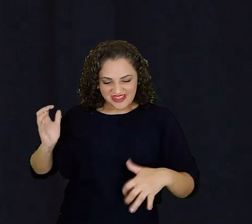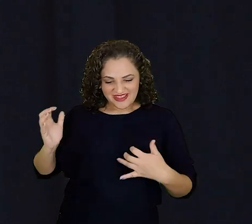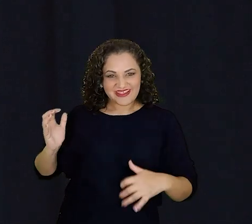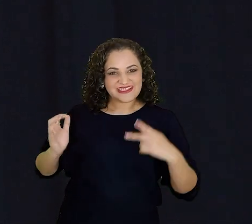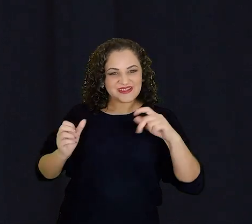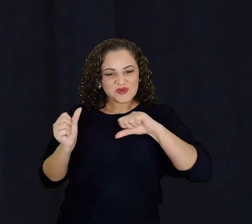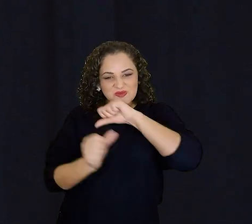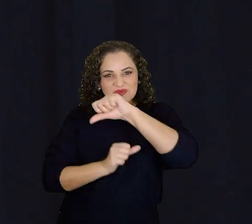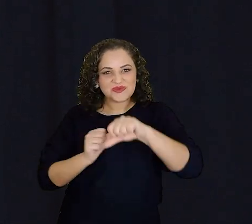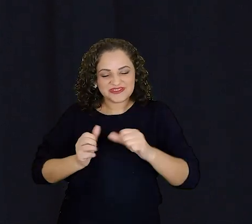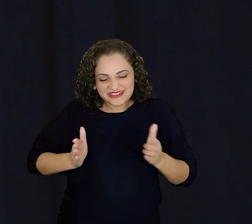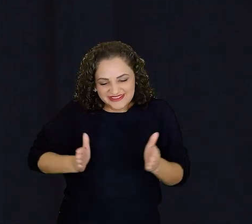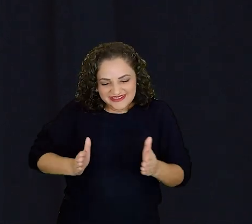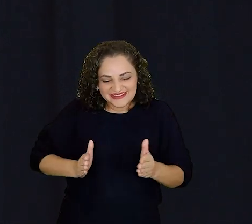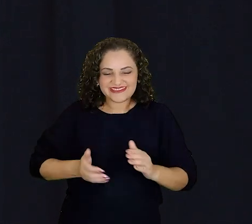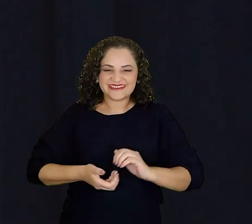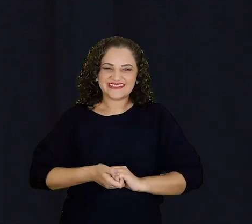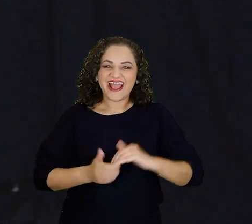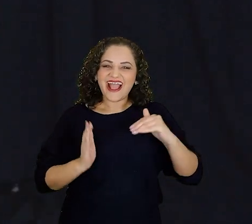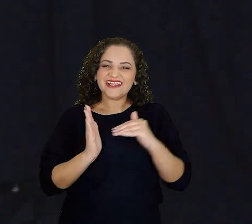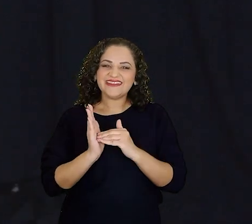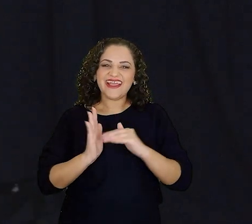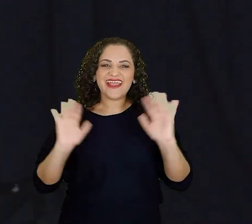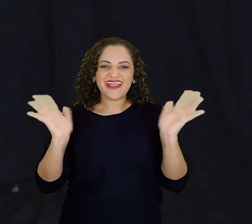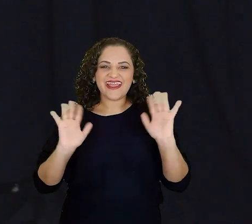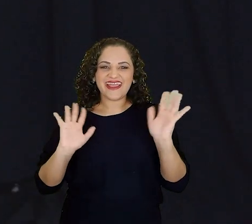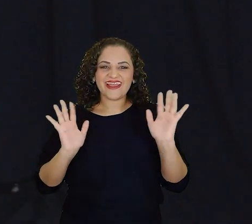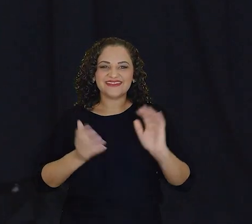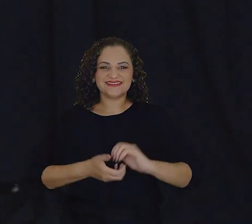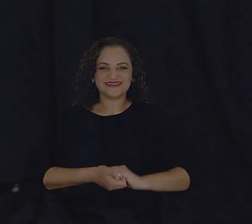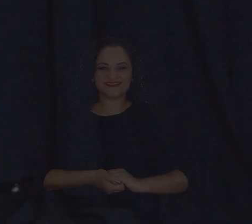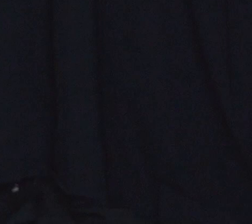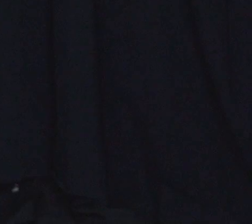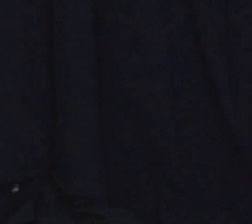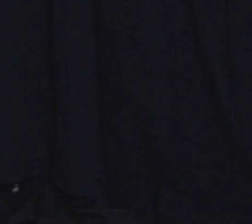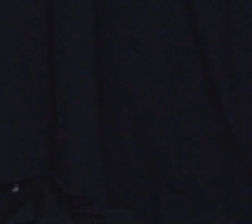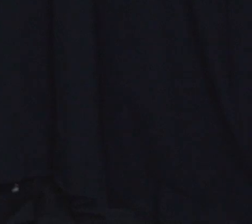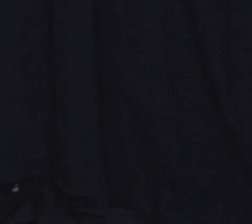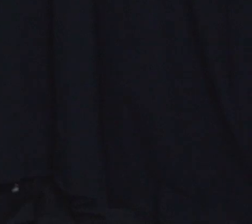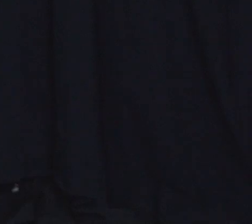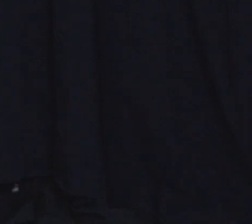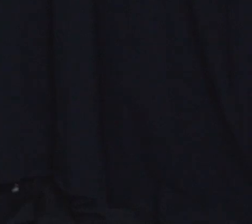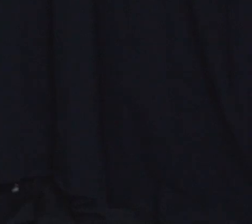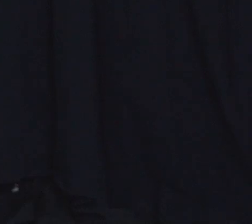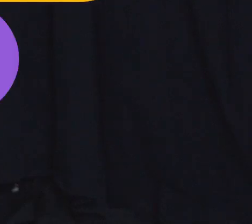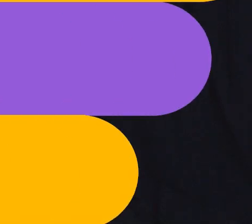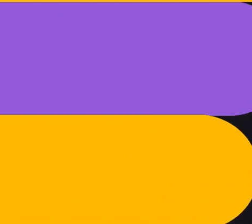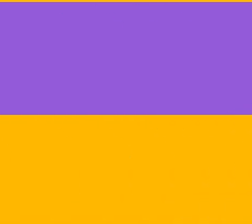certo transformar o seu violão em um ukulele. Até a próxima!